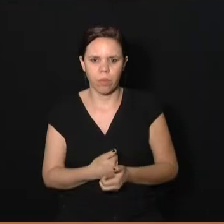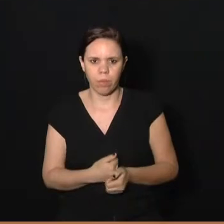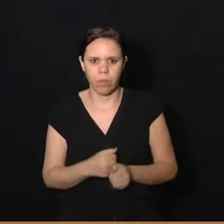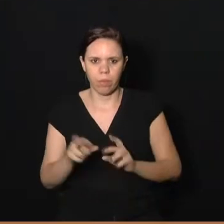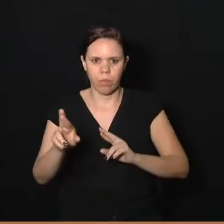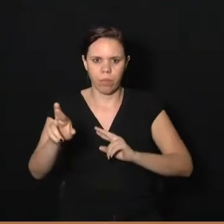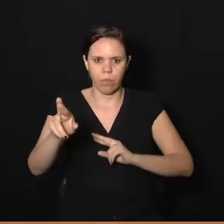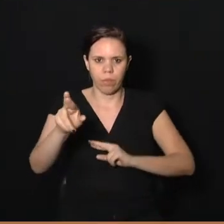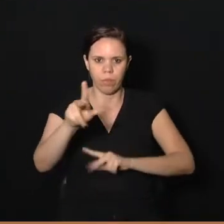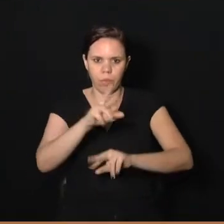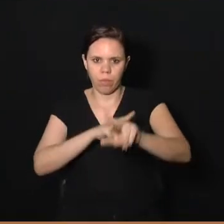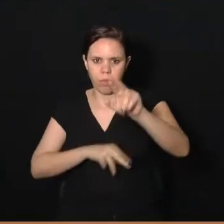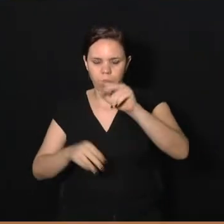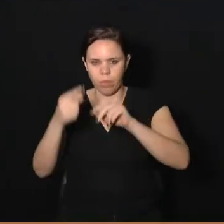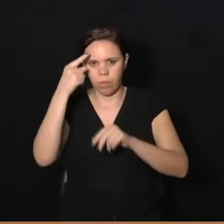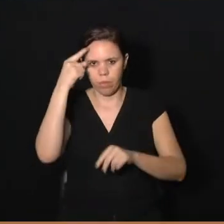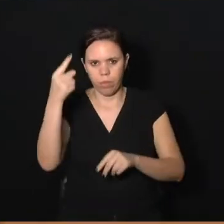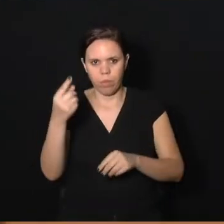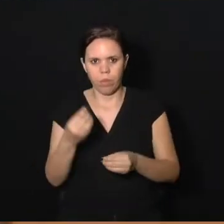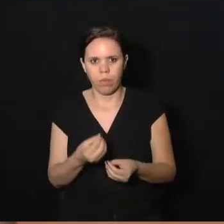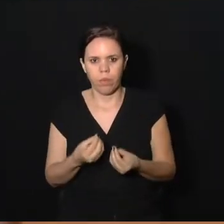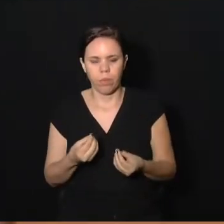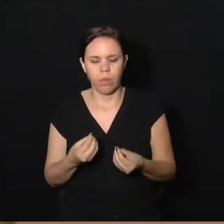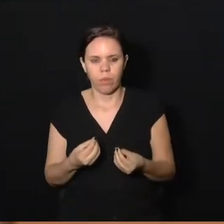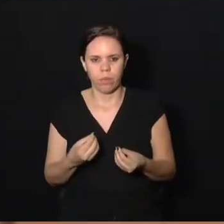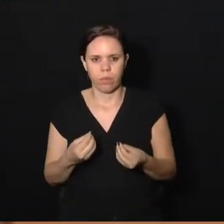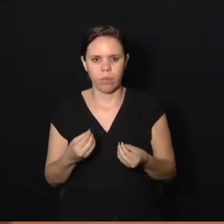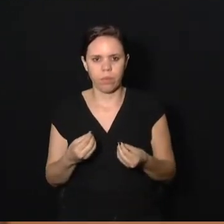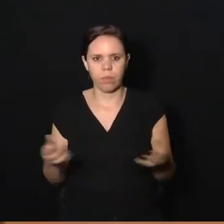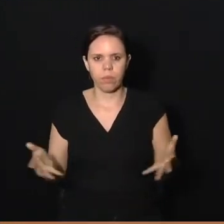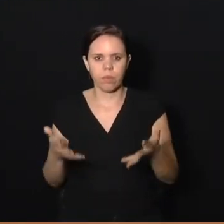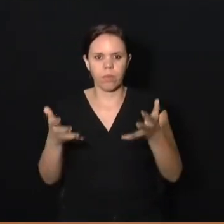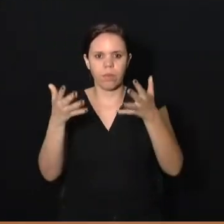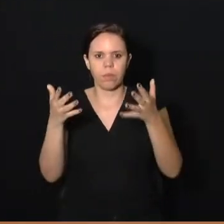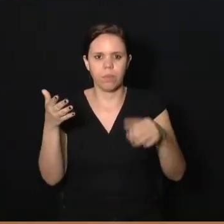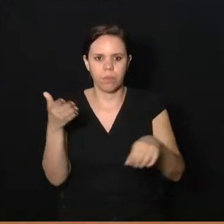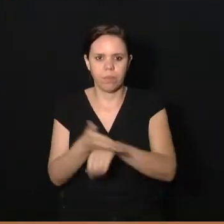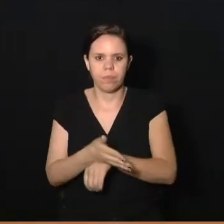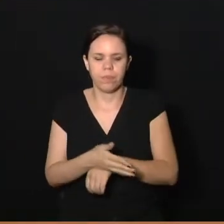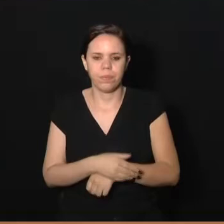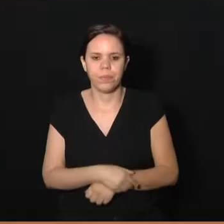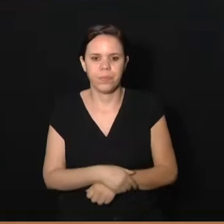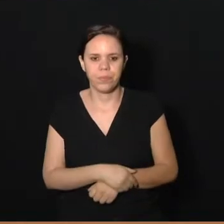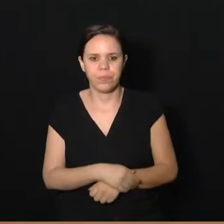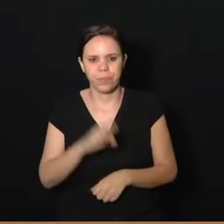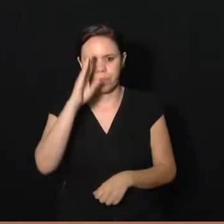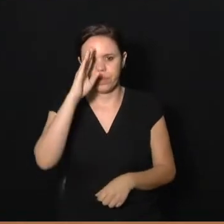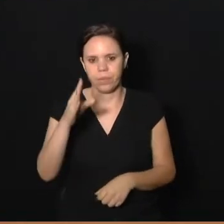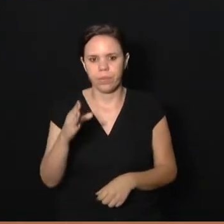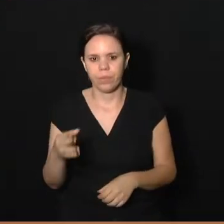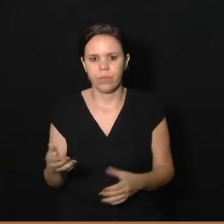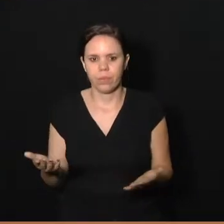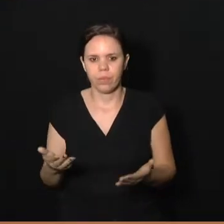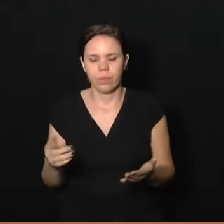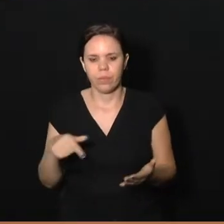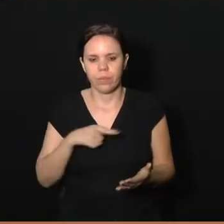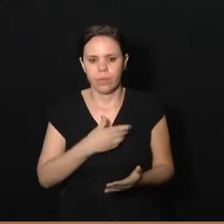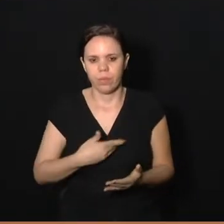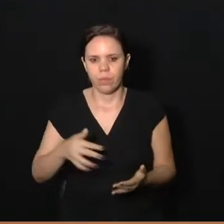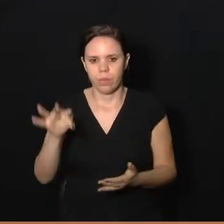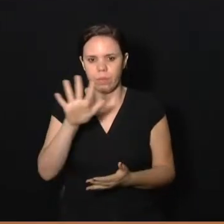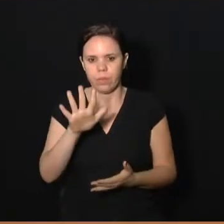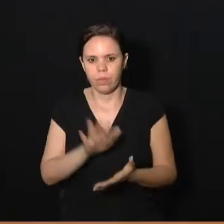diferentes ideias em relação a como estimular essa participação, principalmente no âmbito agora do governo